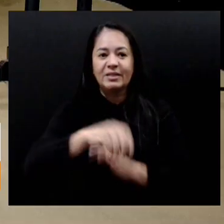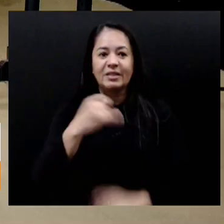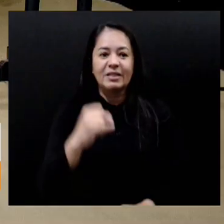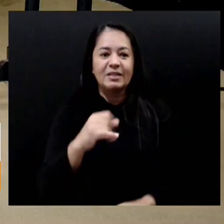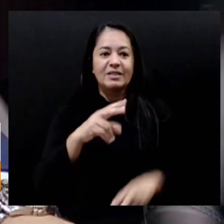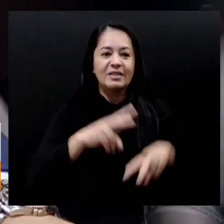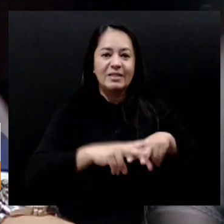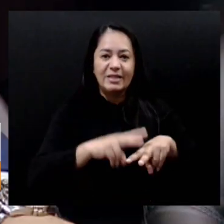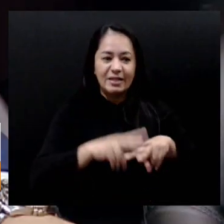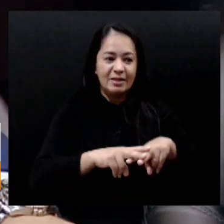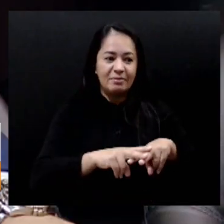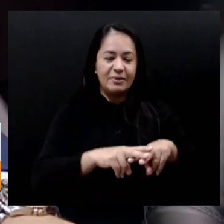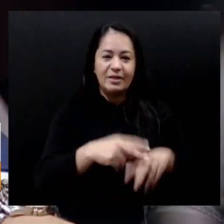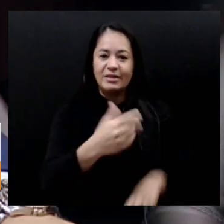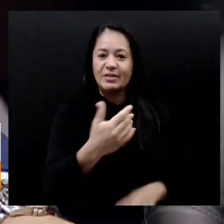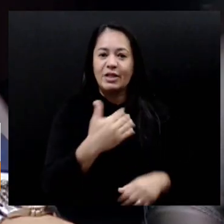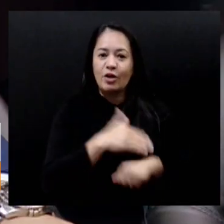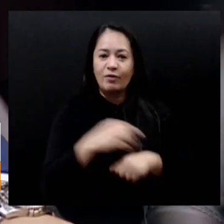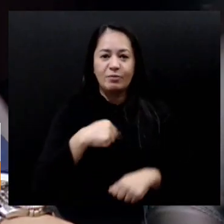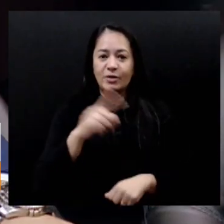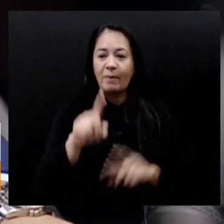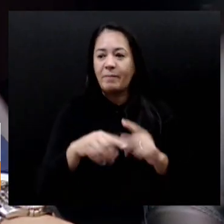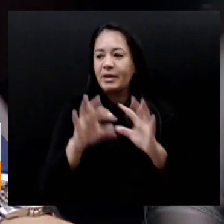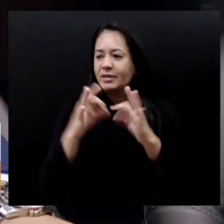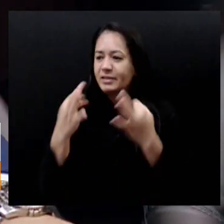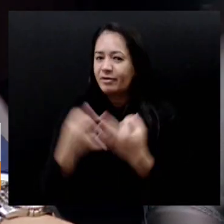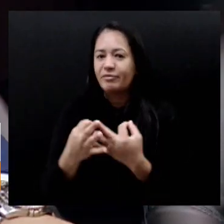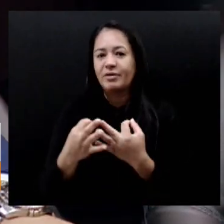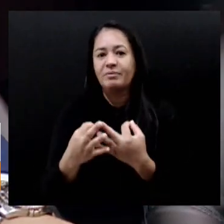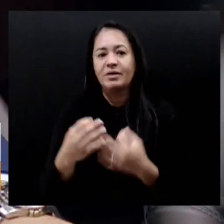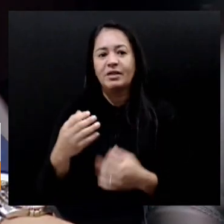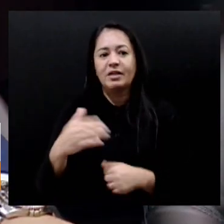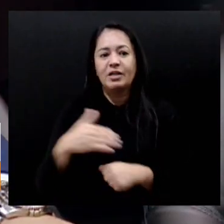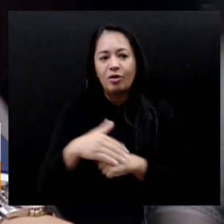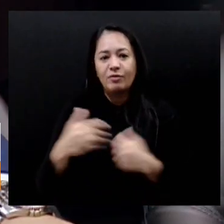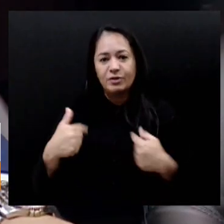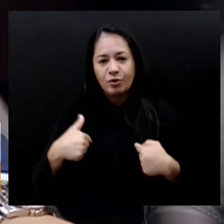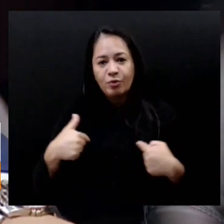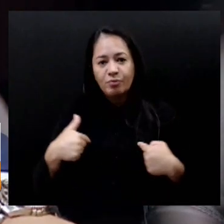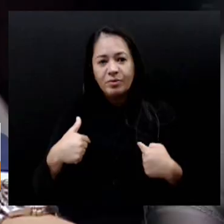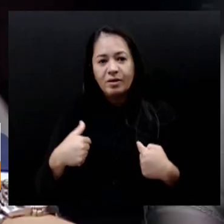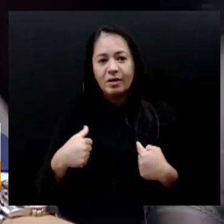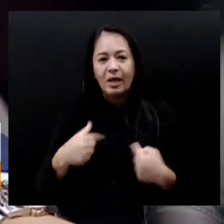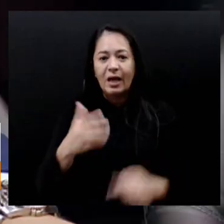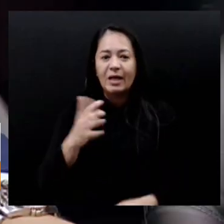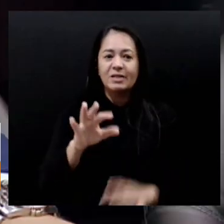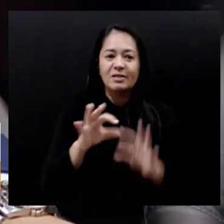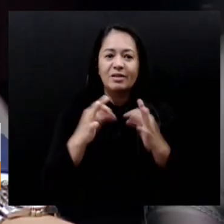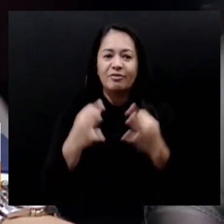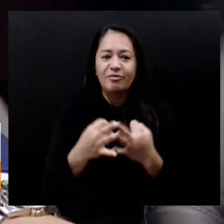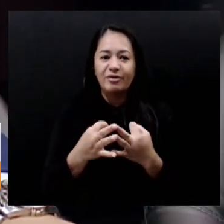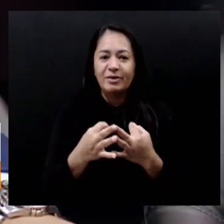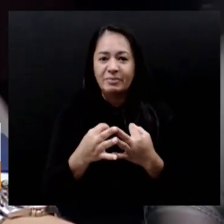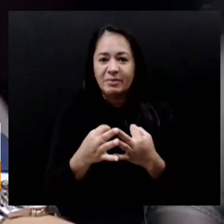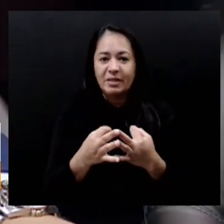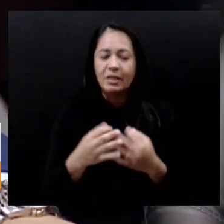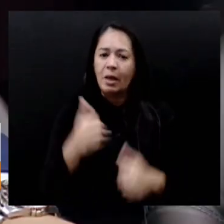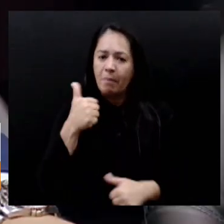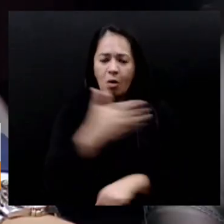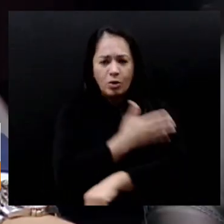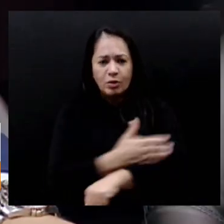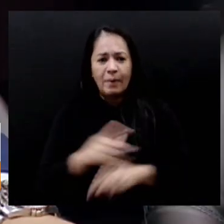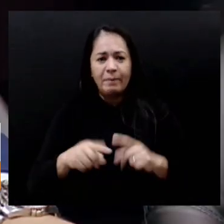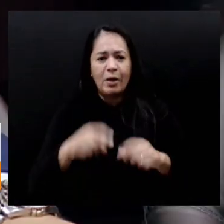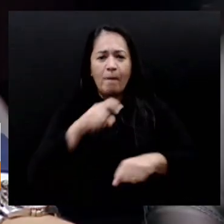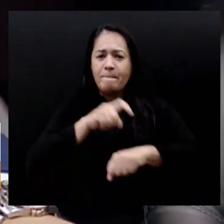Sim, E às claro. vezes o pai, a mãe, são pessoas do bem, pessoas muito educadas, mas ela tá passando o pior momento da vida dela, que é um filho, um